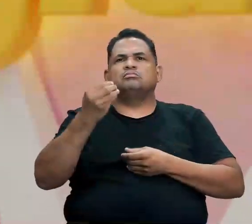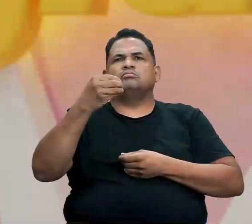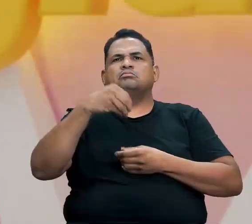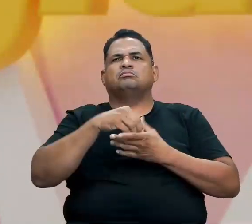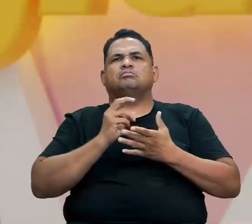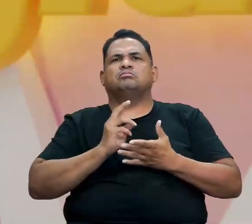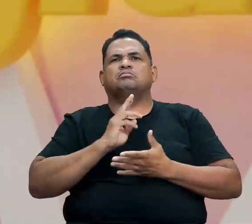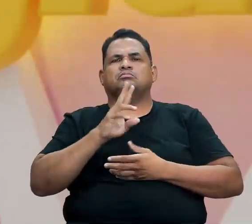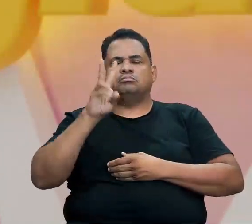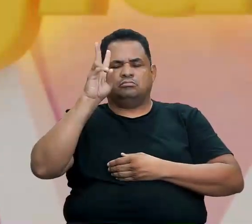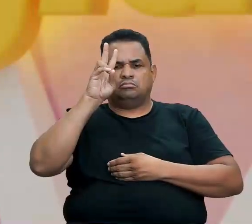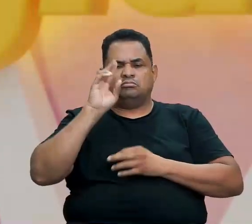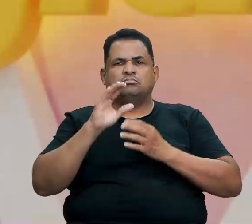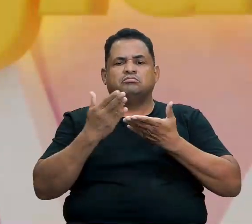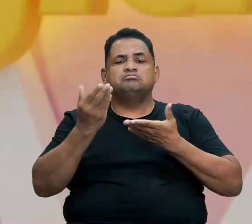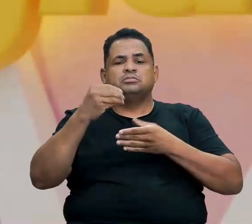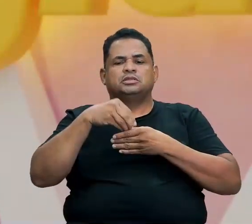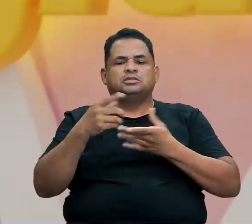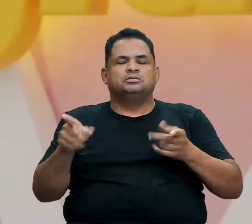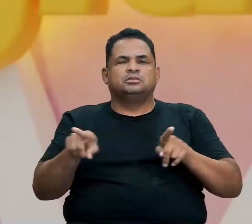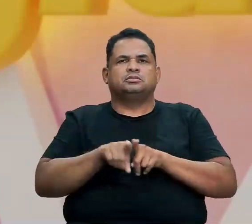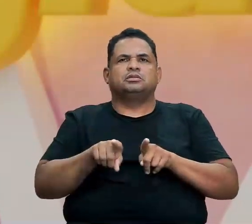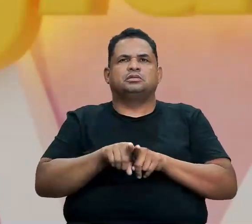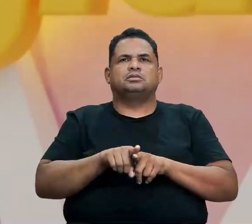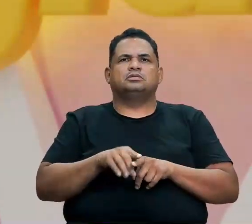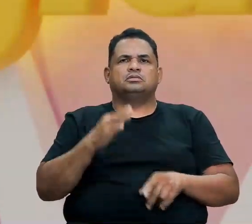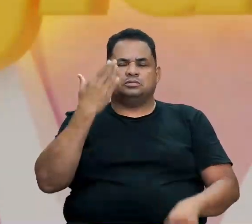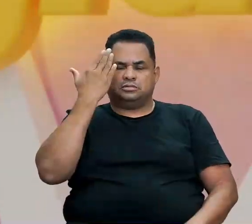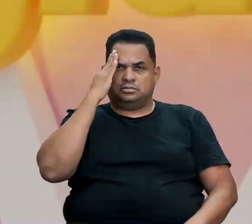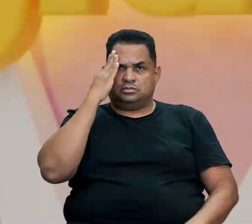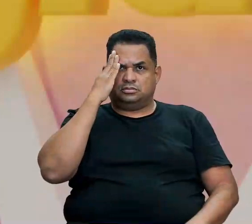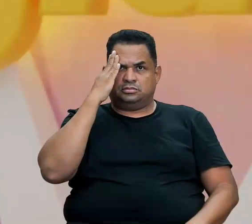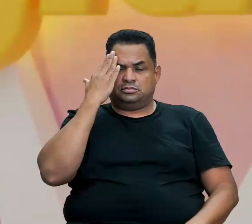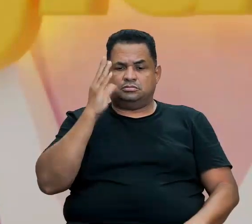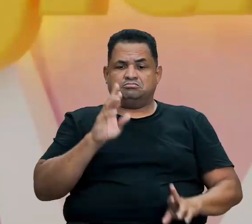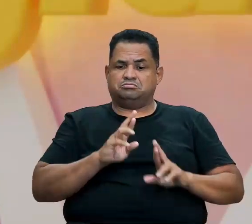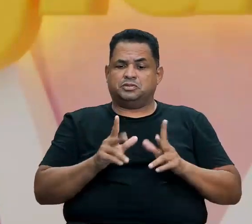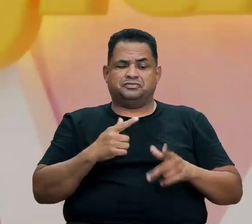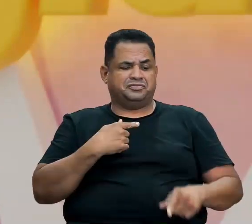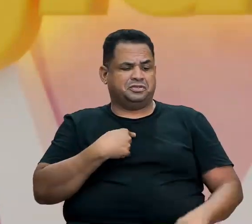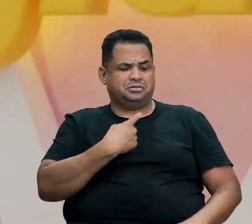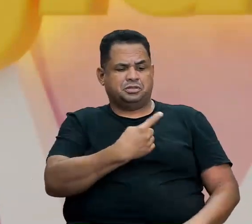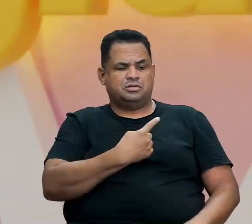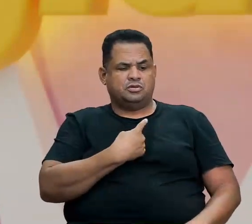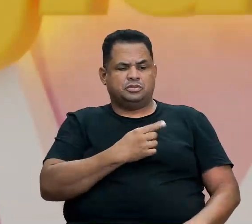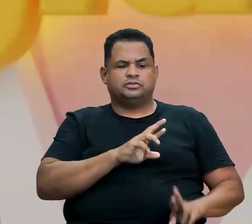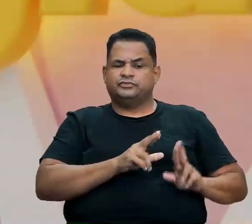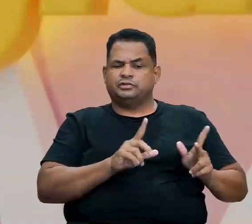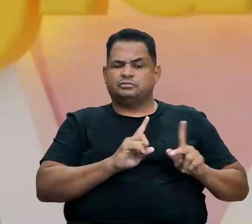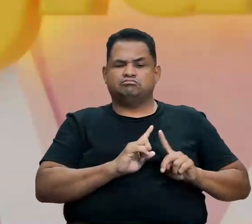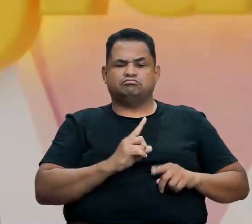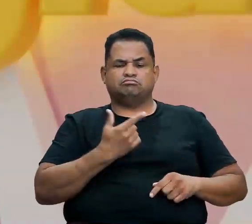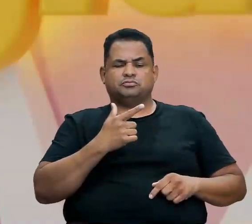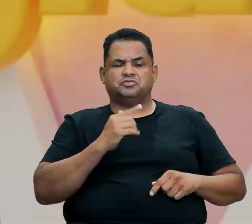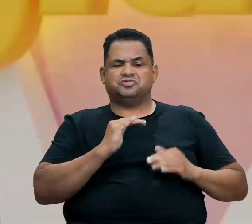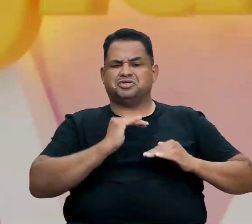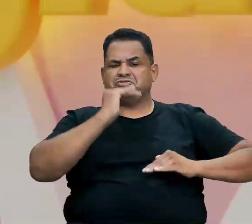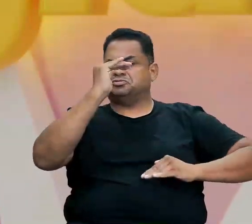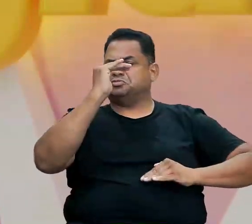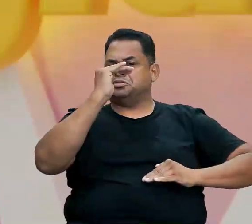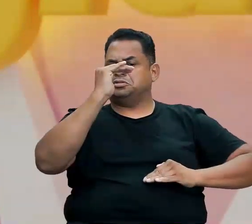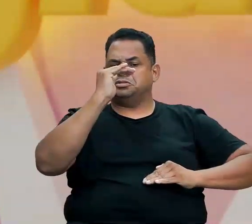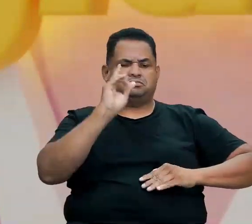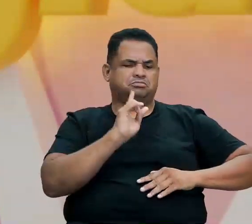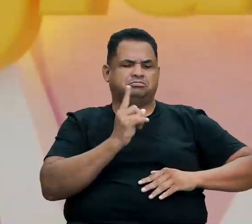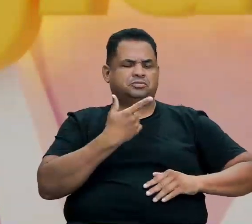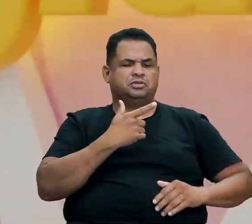processo histórico da qual ele faz parte e entender que ele só é diferente de mim, né? E que não existe nessa relação